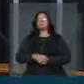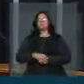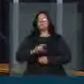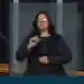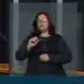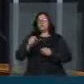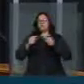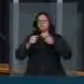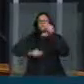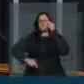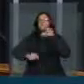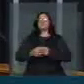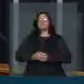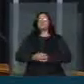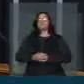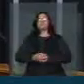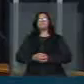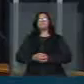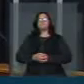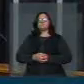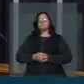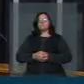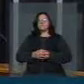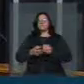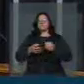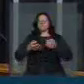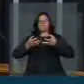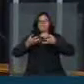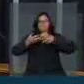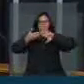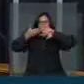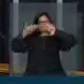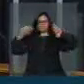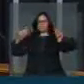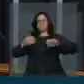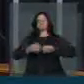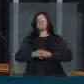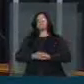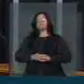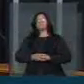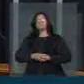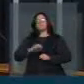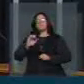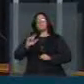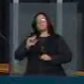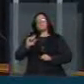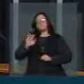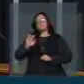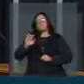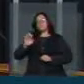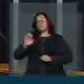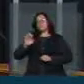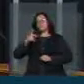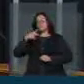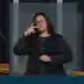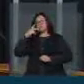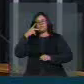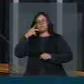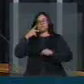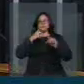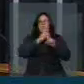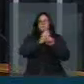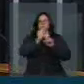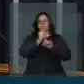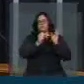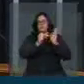dissociação, um divórcio entre a classe política e a sociedade brasileira,